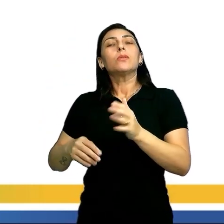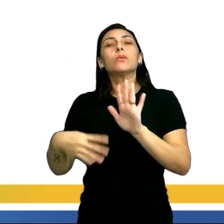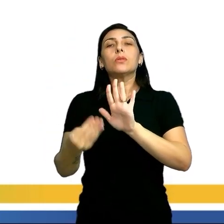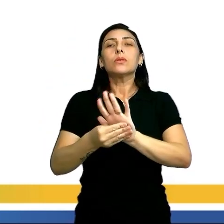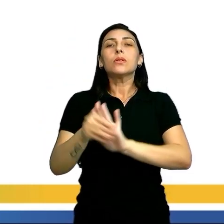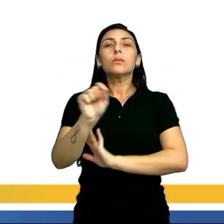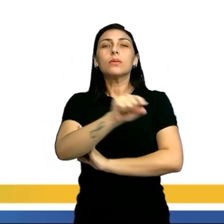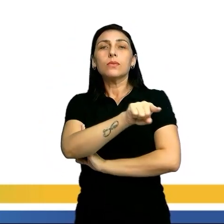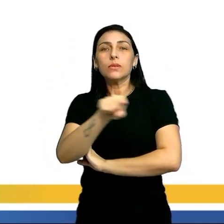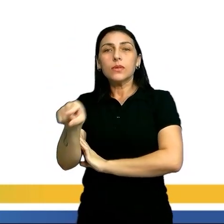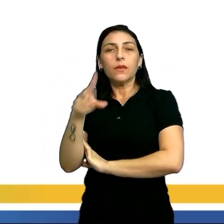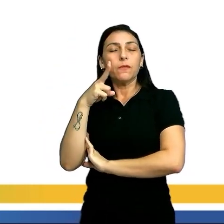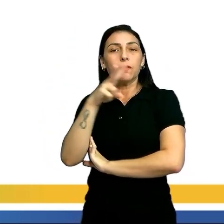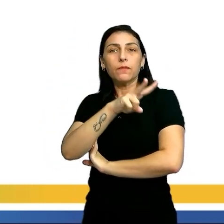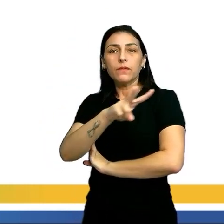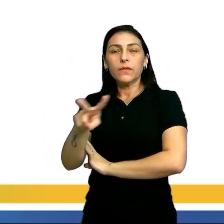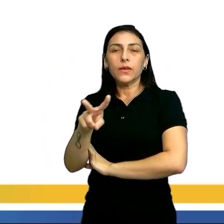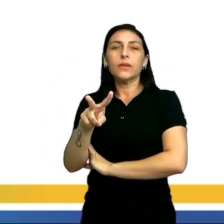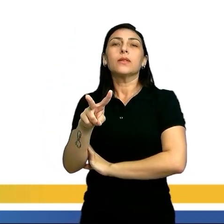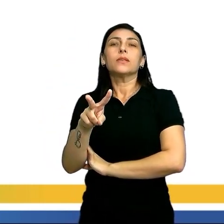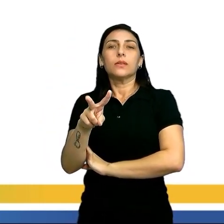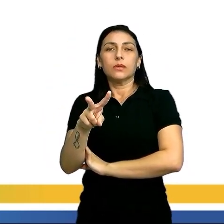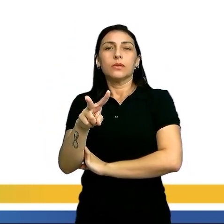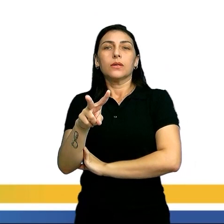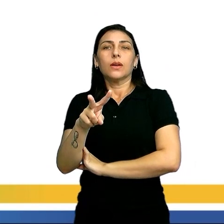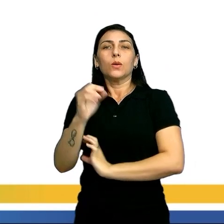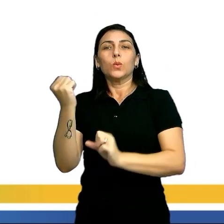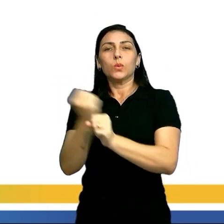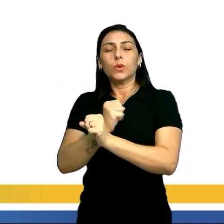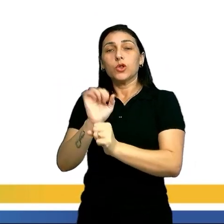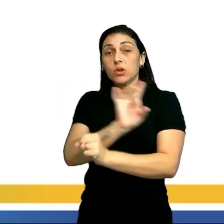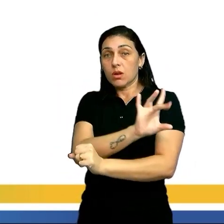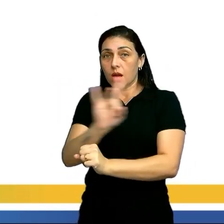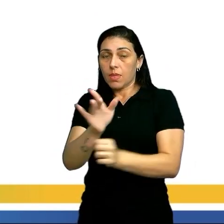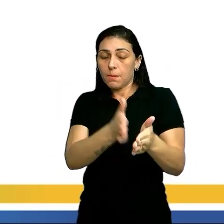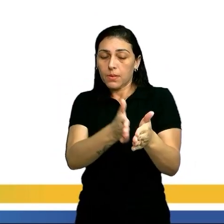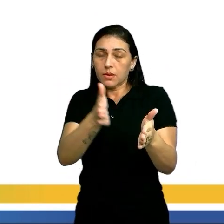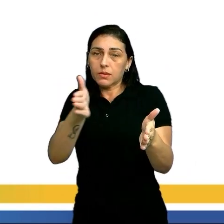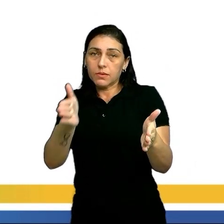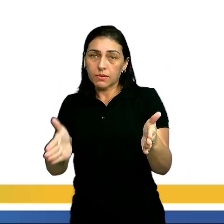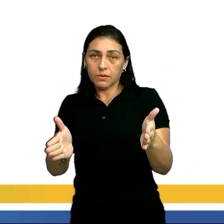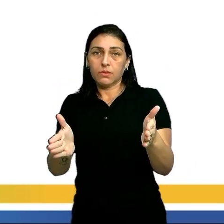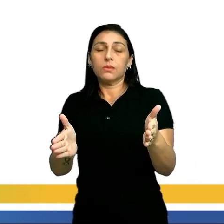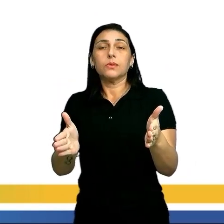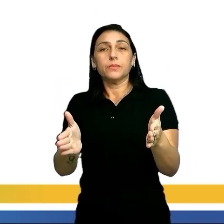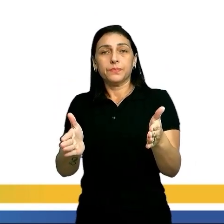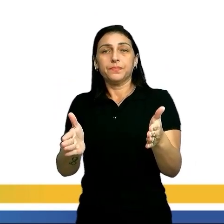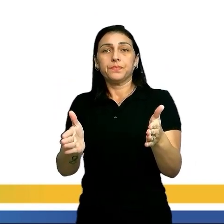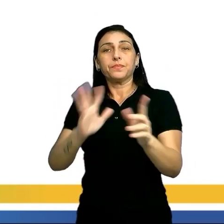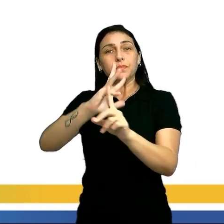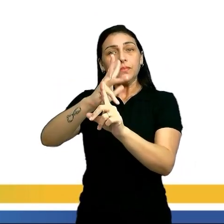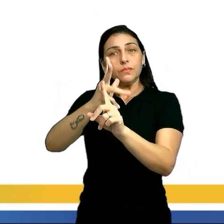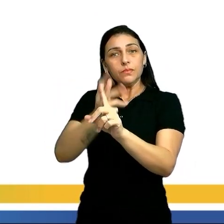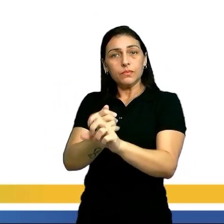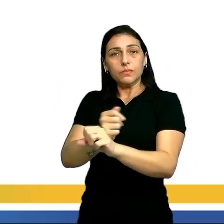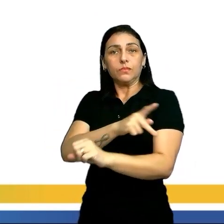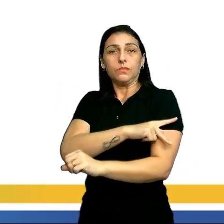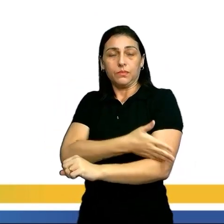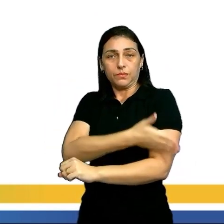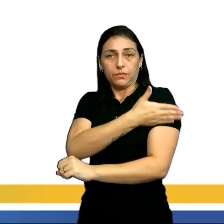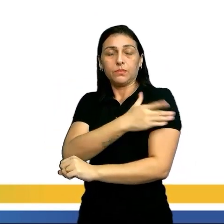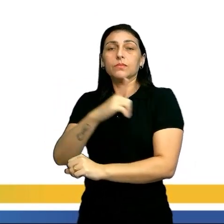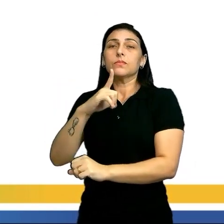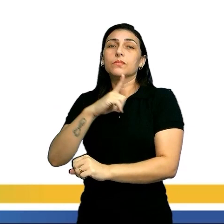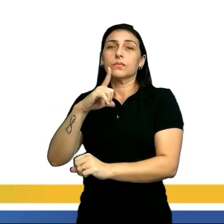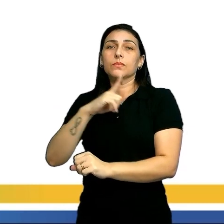aí para você acompanhar uma das obras de cada um desses períodos. Nesse caso, na arte na antiguidade, eu tenho